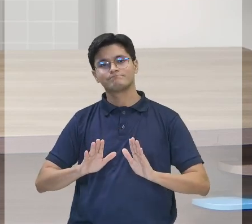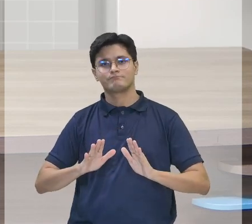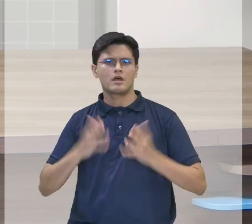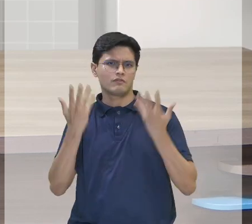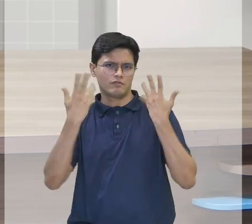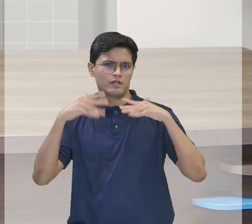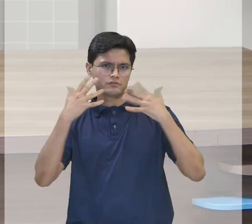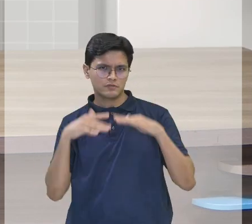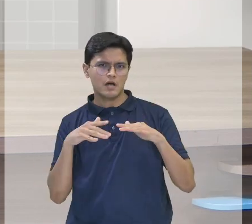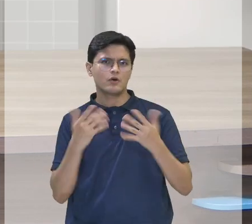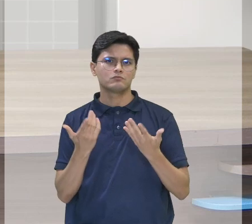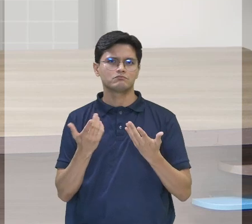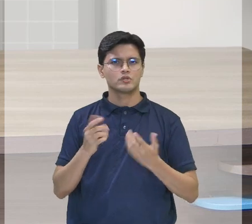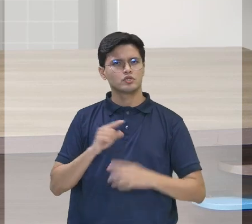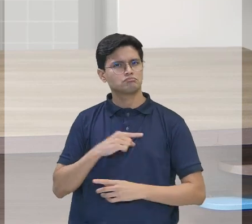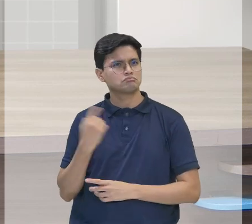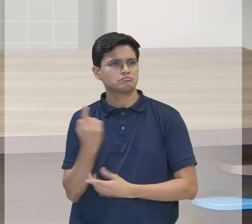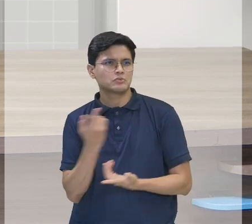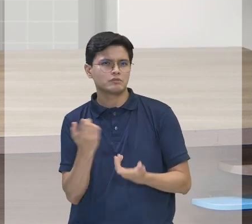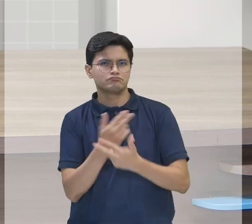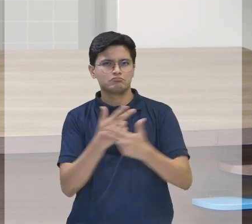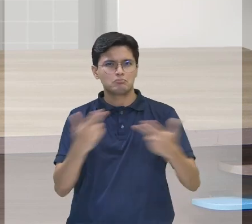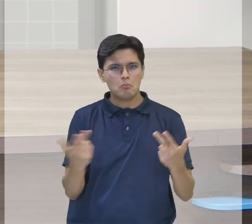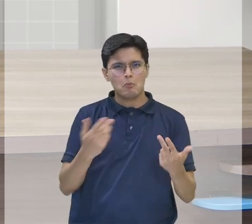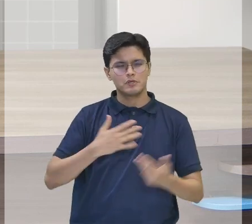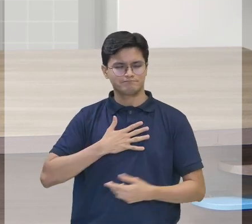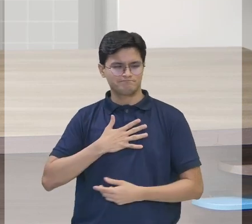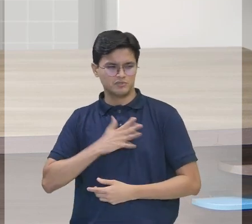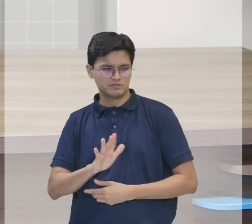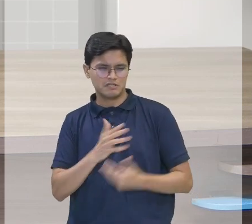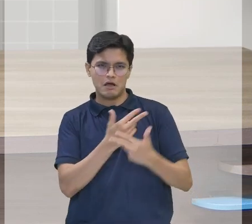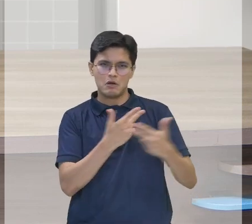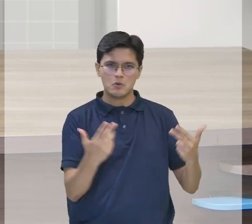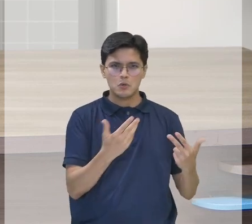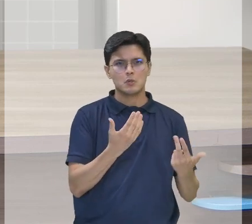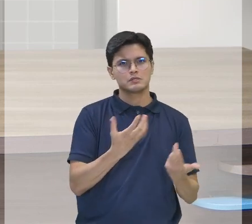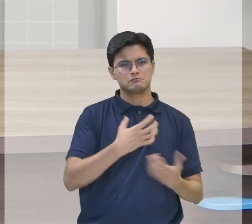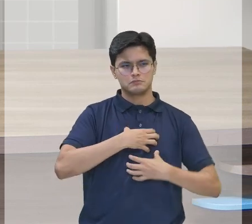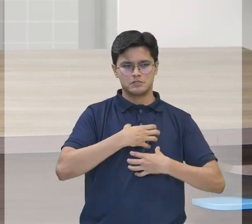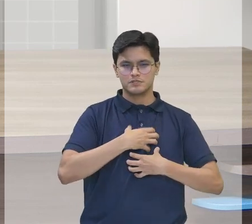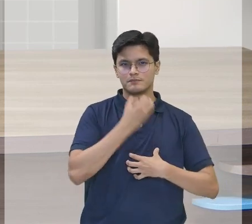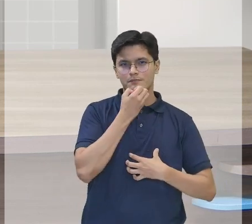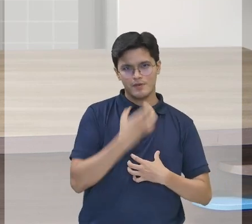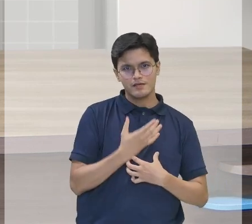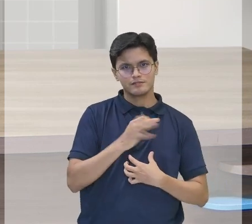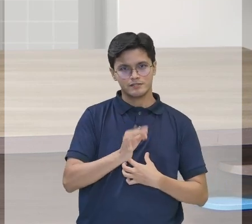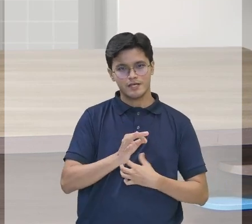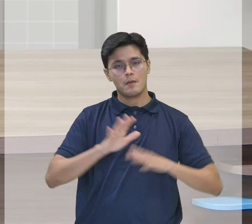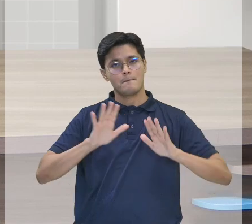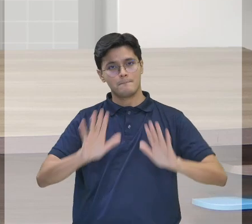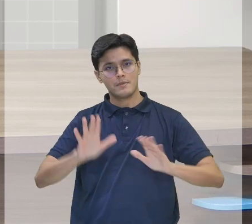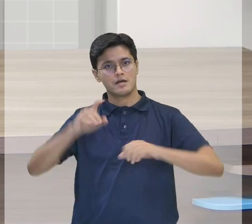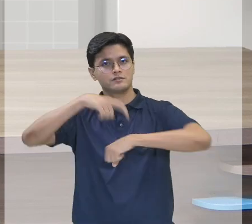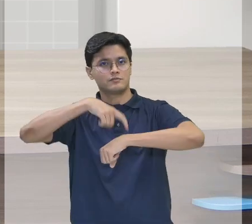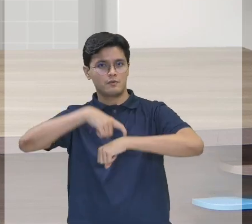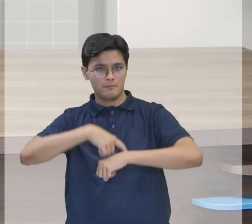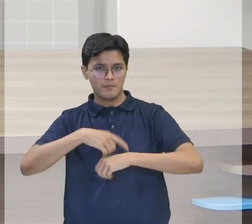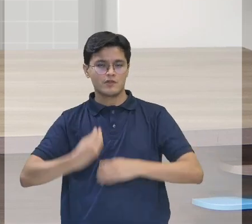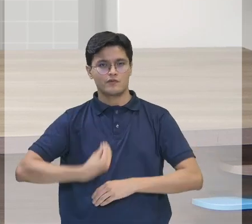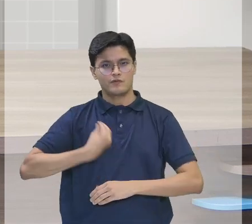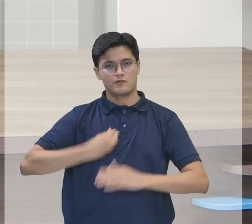gente goste, que a gente odeie, que a gente não queira realmente. Mas no momento da vida escolar, a gente precisa diminuir